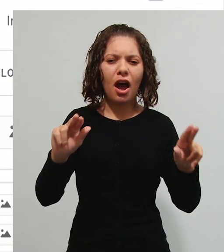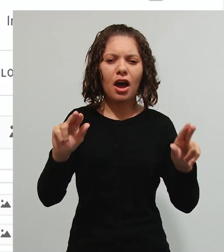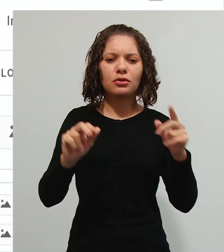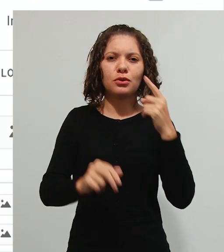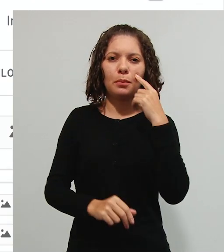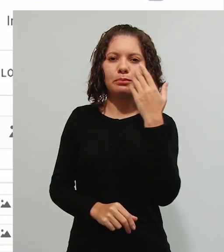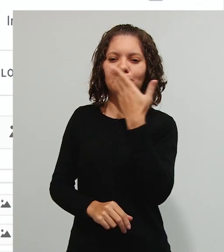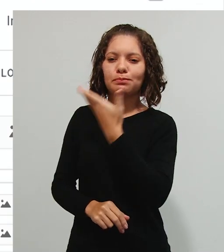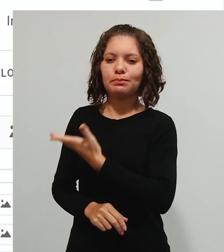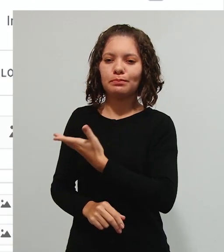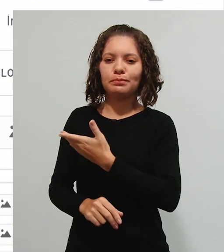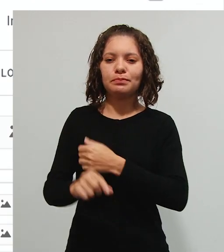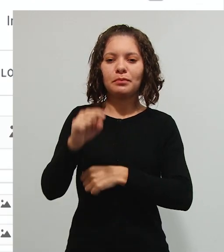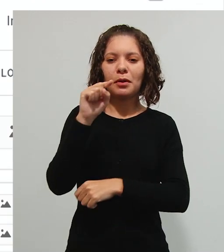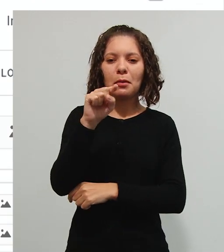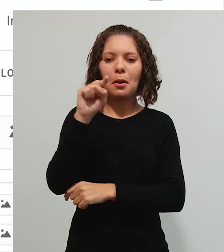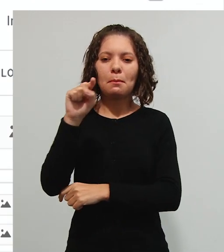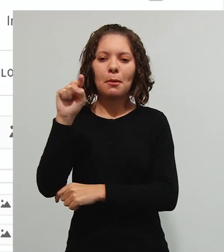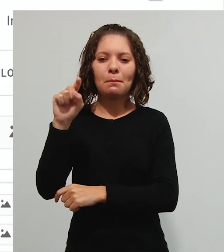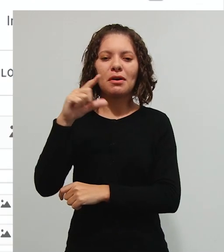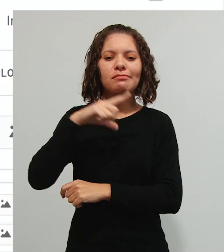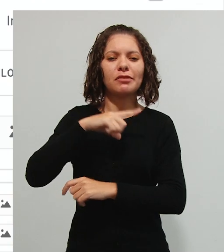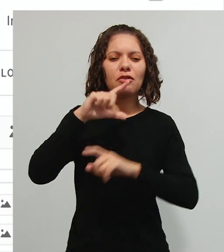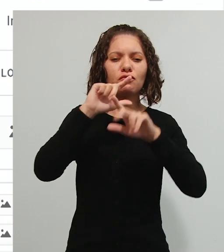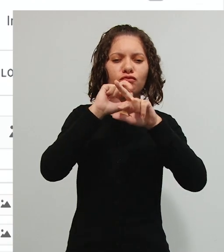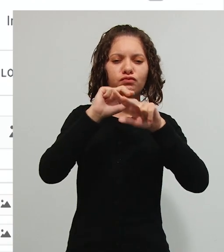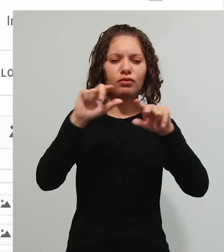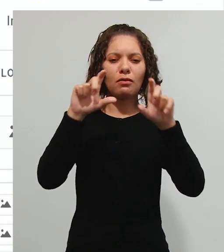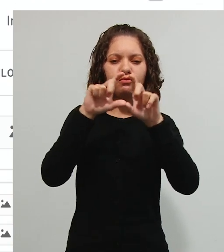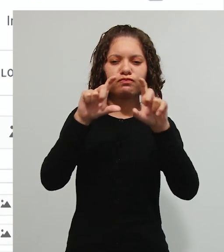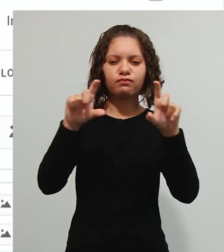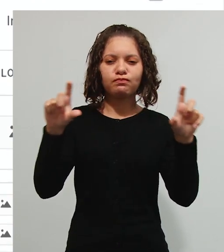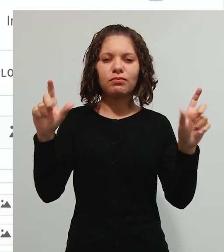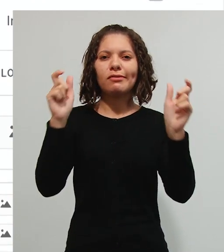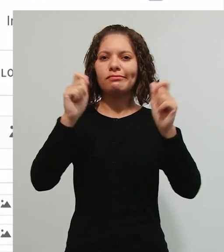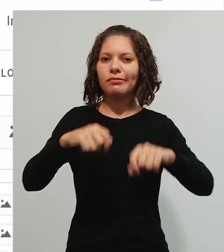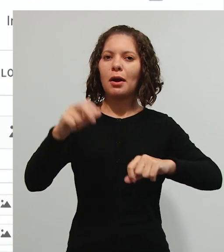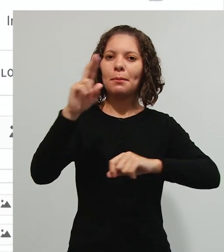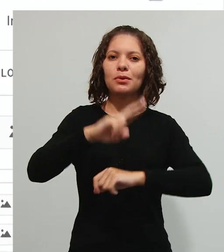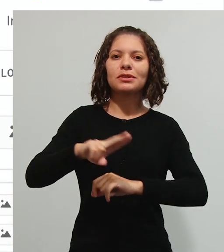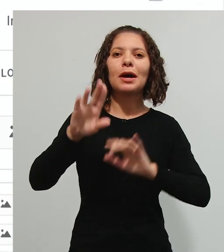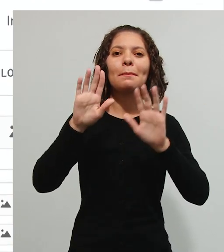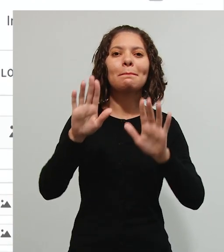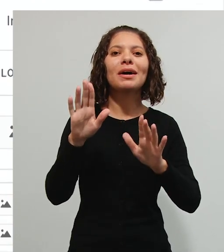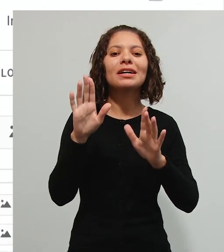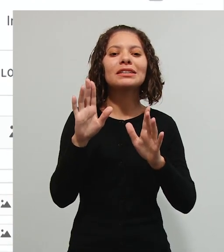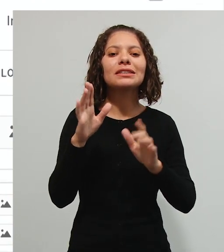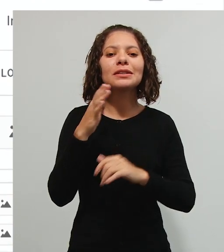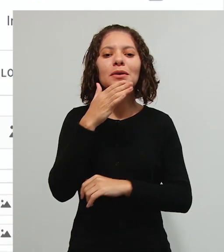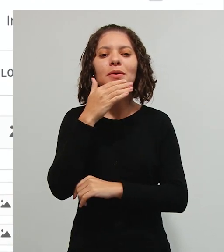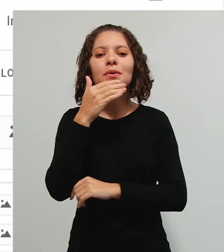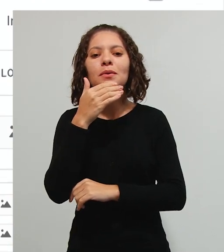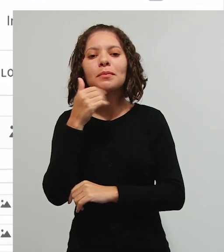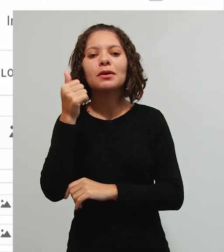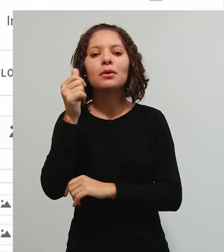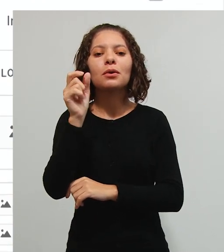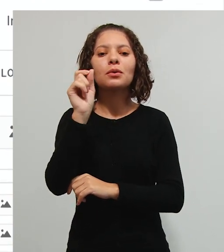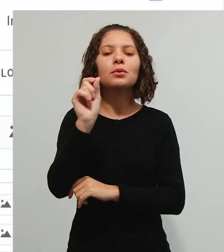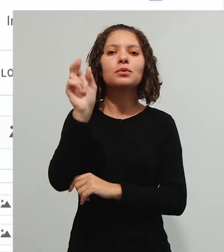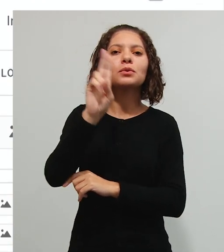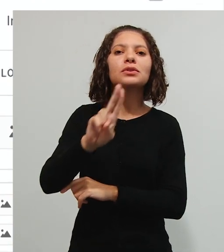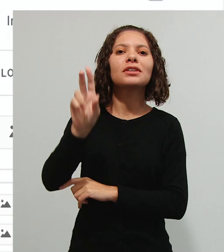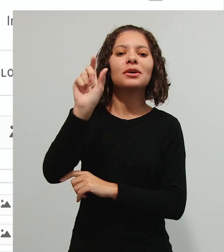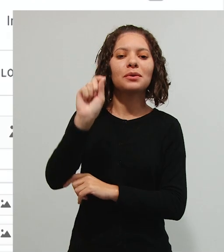recursos à sua disposição. O que nos interessa aqui é o alinhamento, porque o alinhamento do texto é justificado,